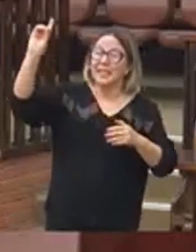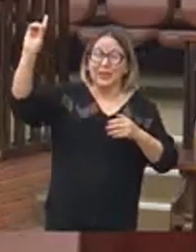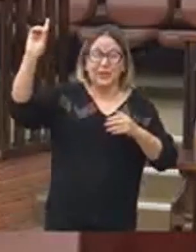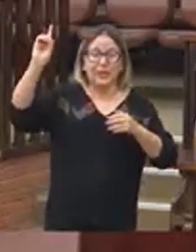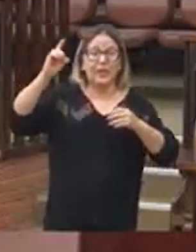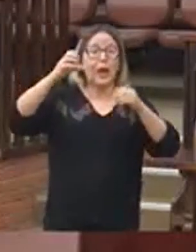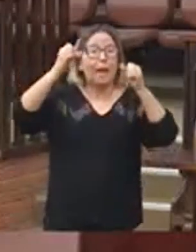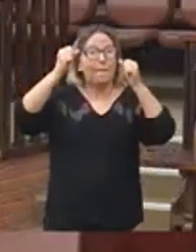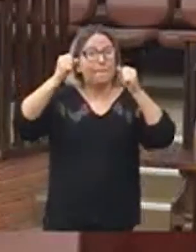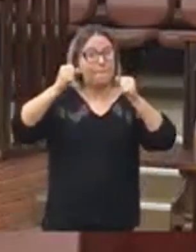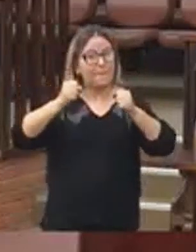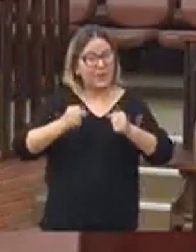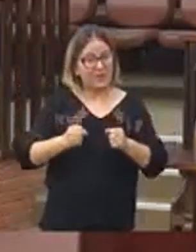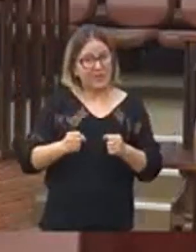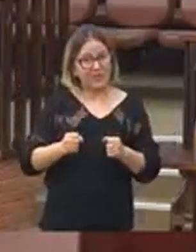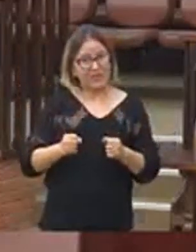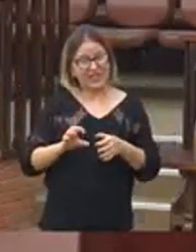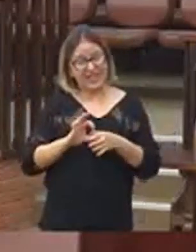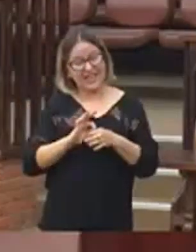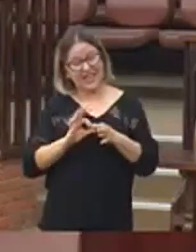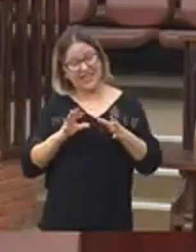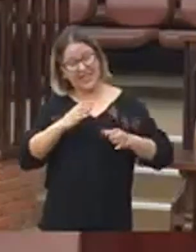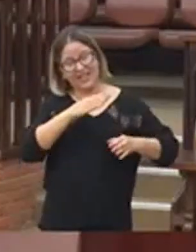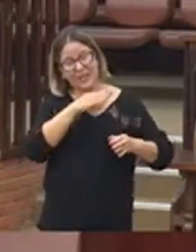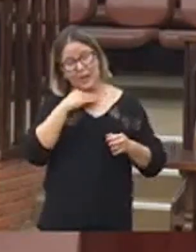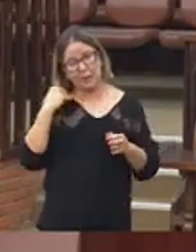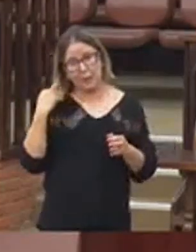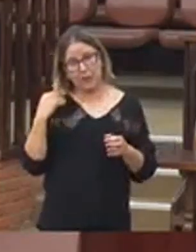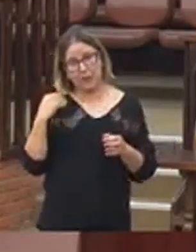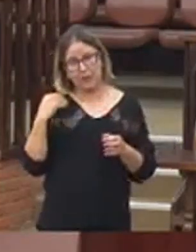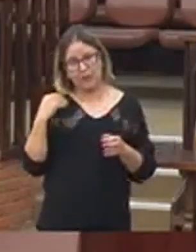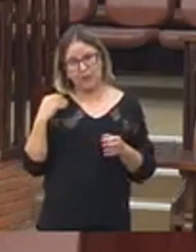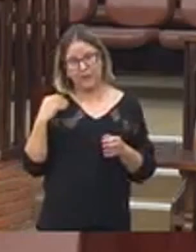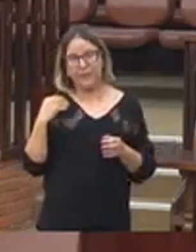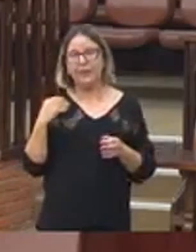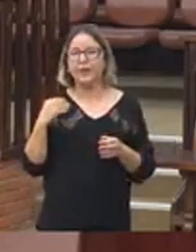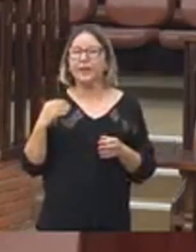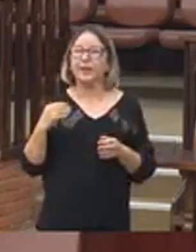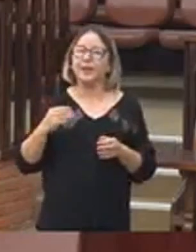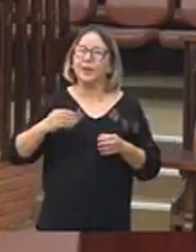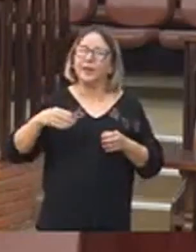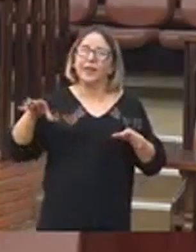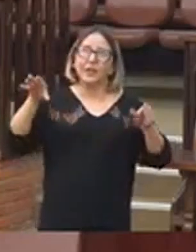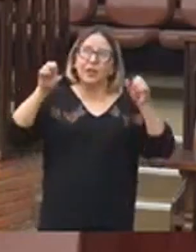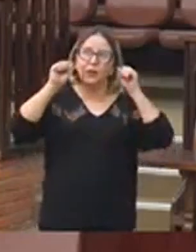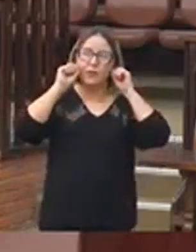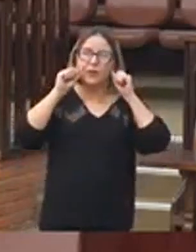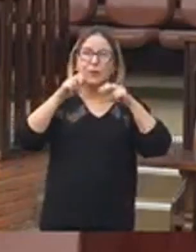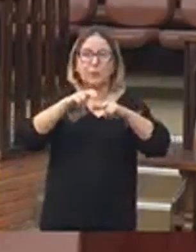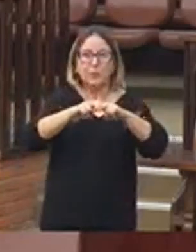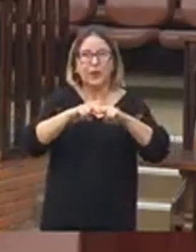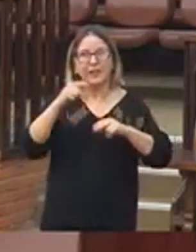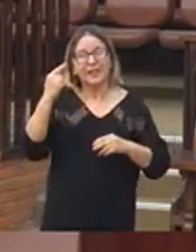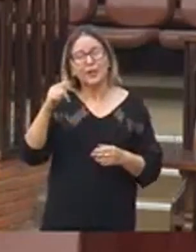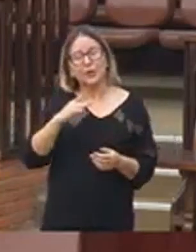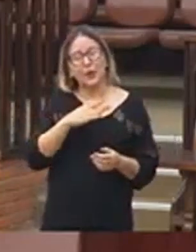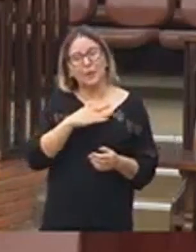livrar da morte, e tendo sido ouvido por causa da sua piedade,